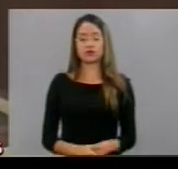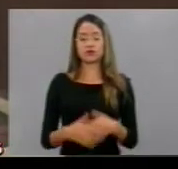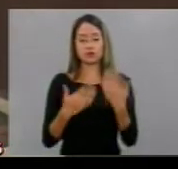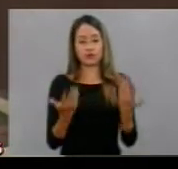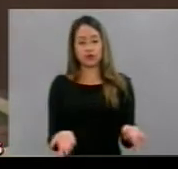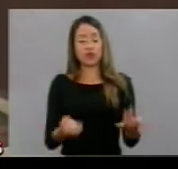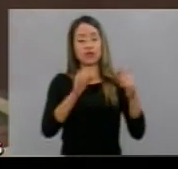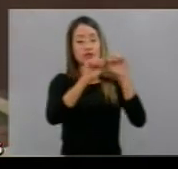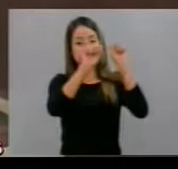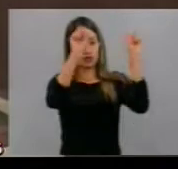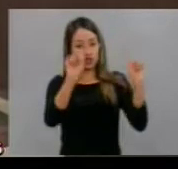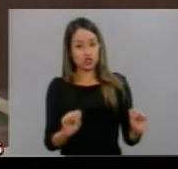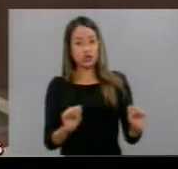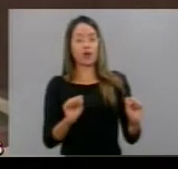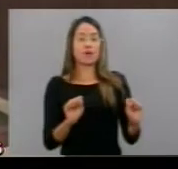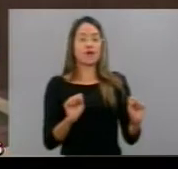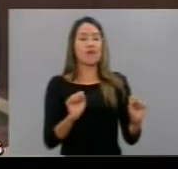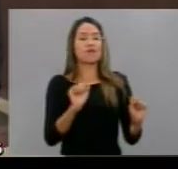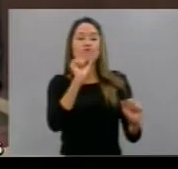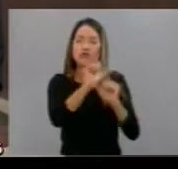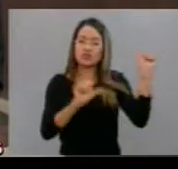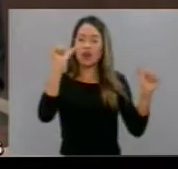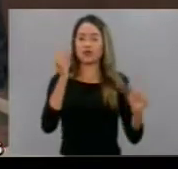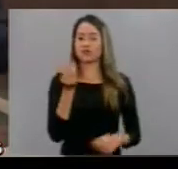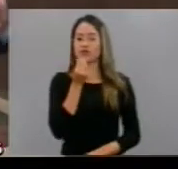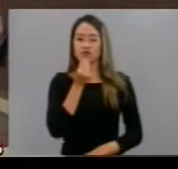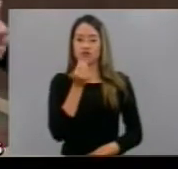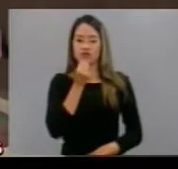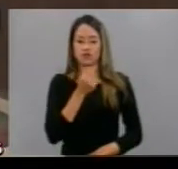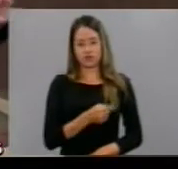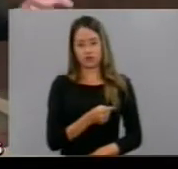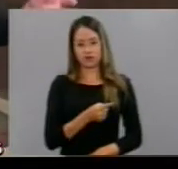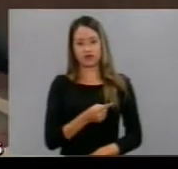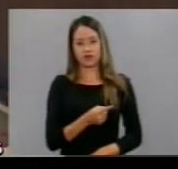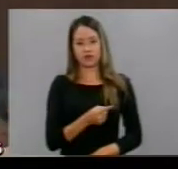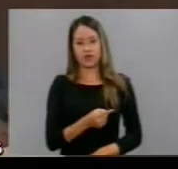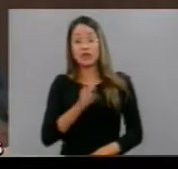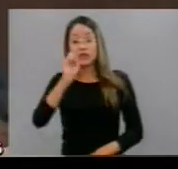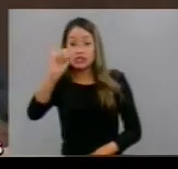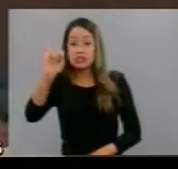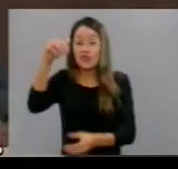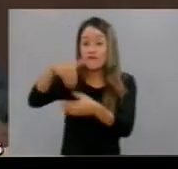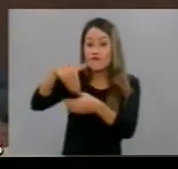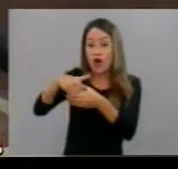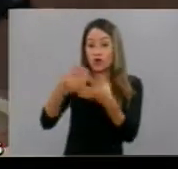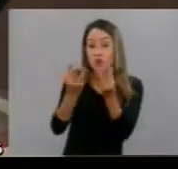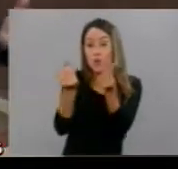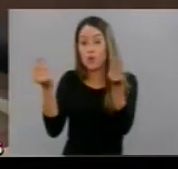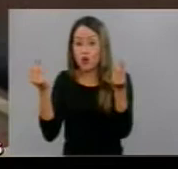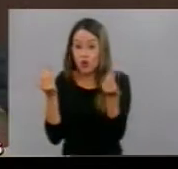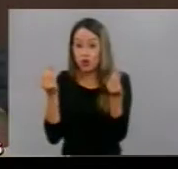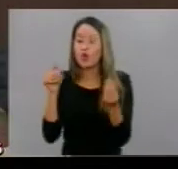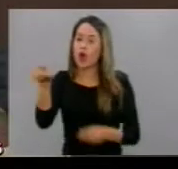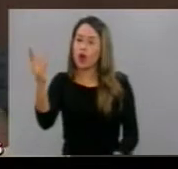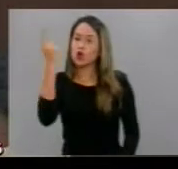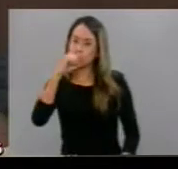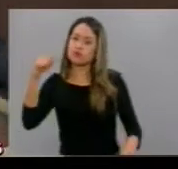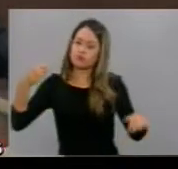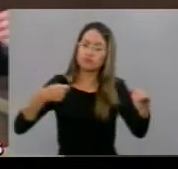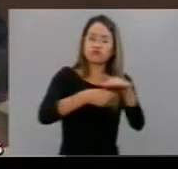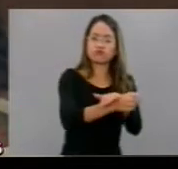sistema proporcional, mas um sistema proporcional como deve ser, nós já estaríamos representados nas casas parlamentares. Nosso querido Ailton